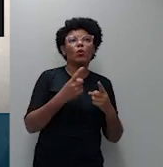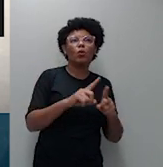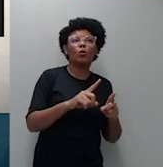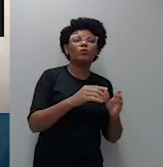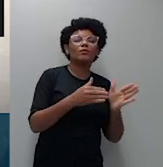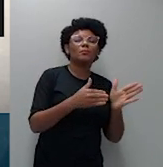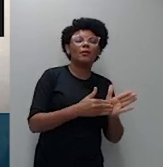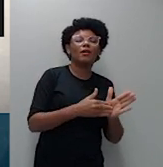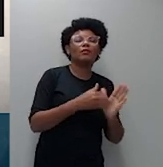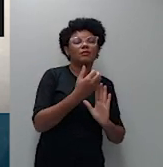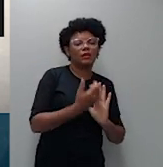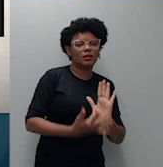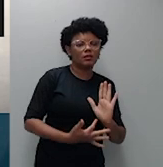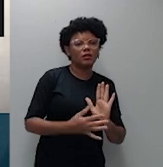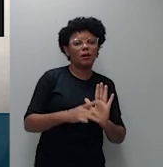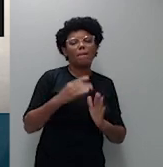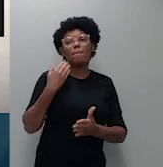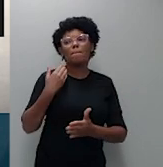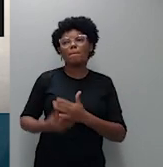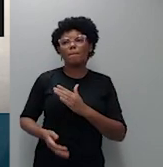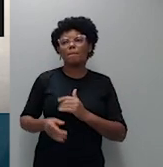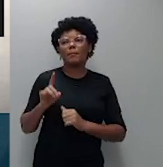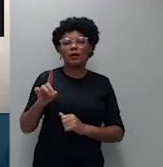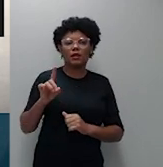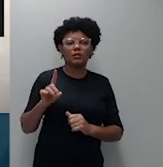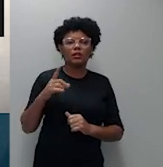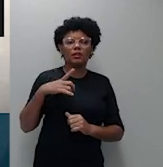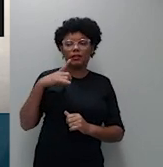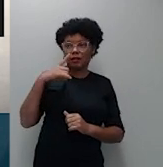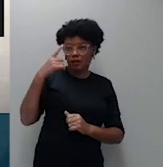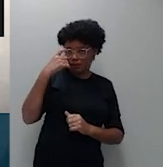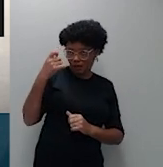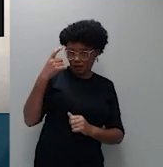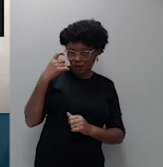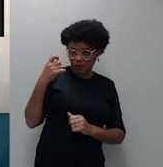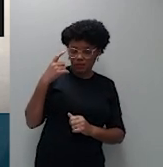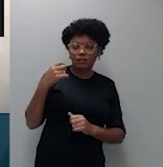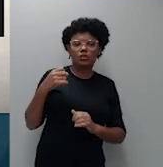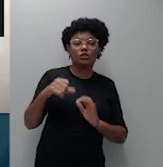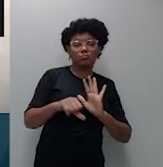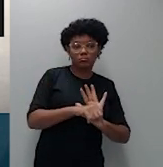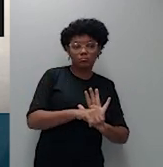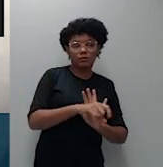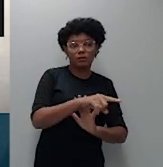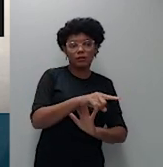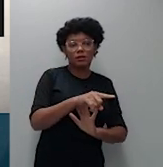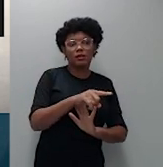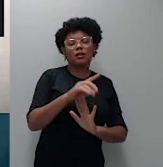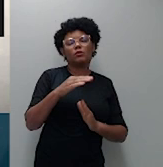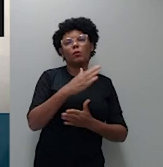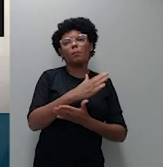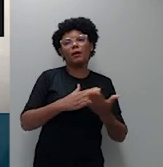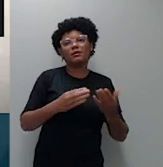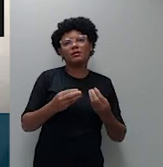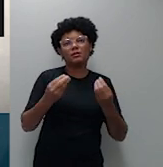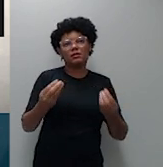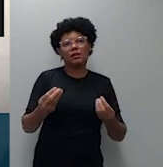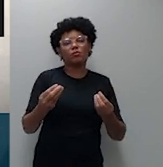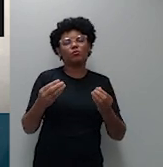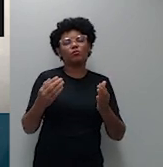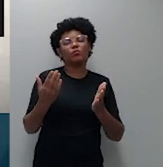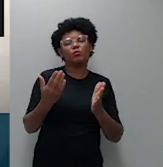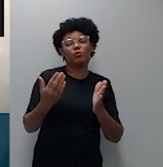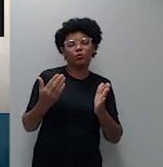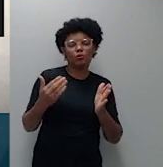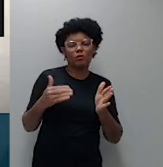só quem perde algo tem interesse impugnar Portanto o provimento parcial do agravo interno apenas relativa